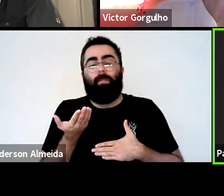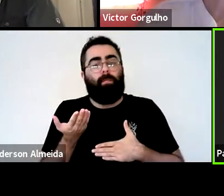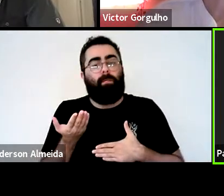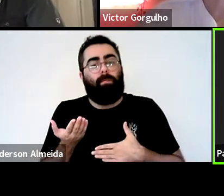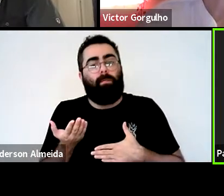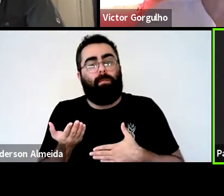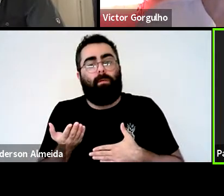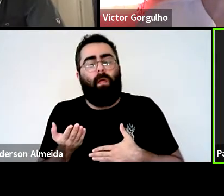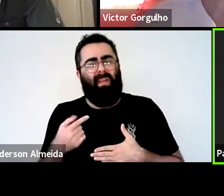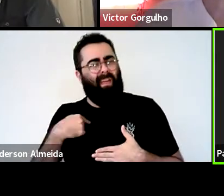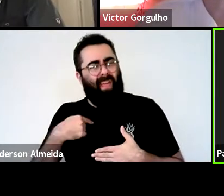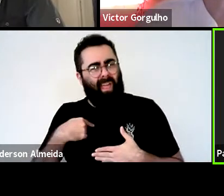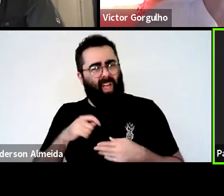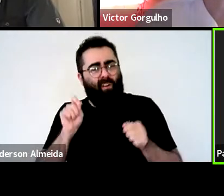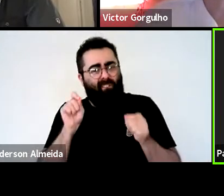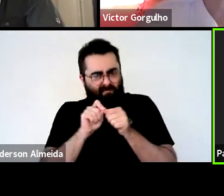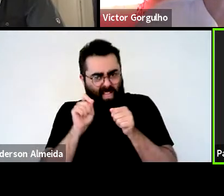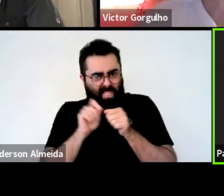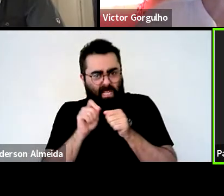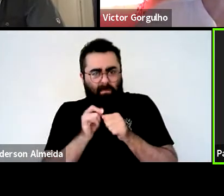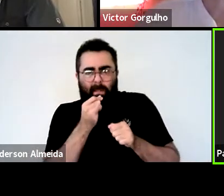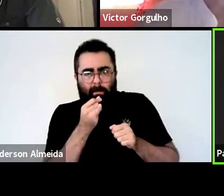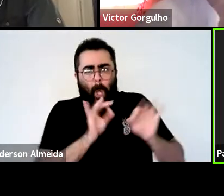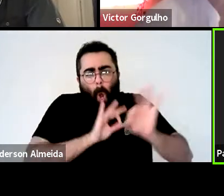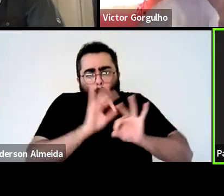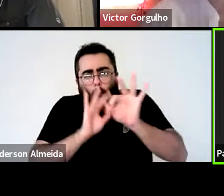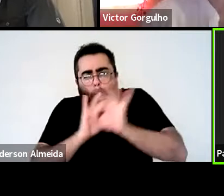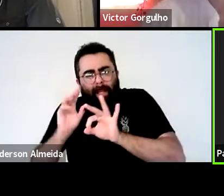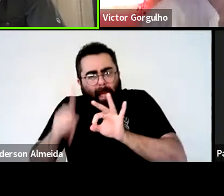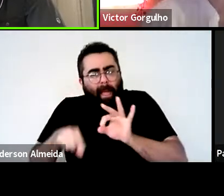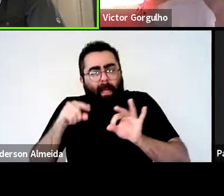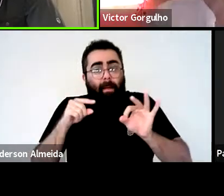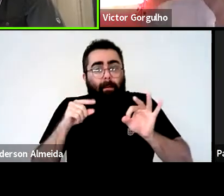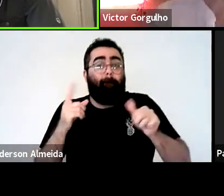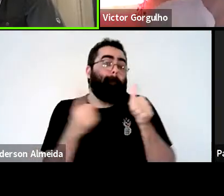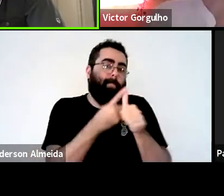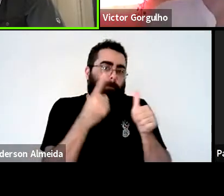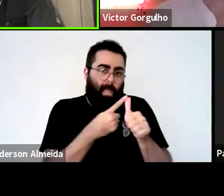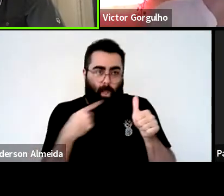feito pensando, passando primeiro para filosofia para depois chegar no movimento.